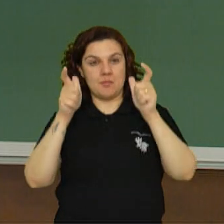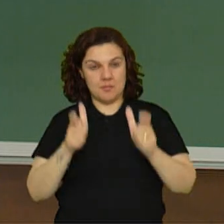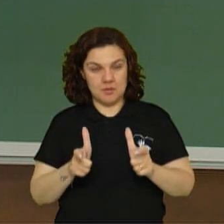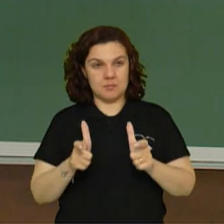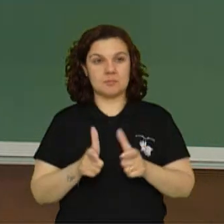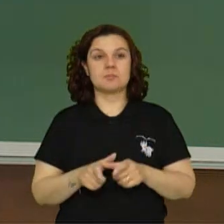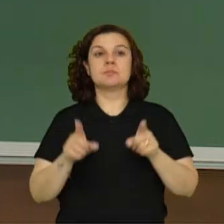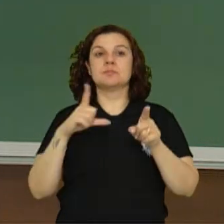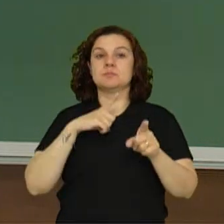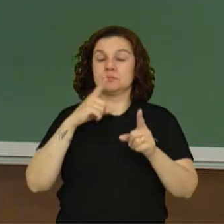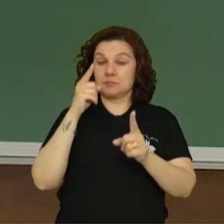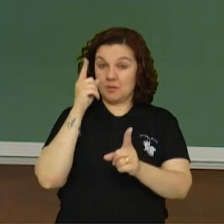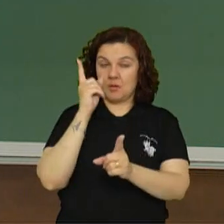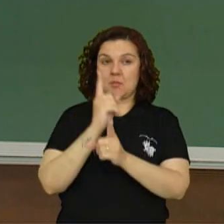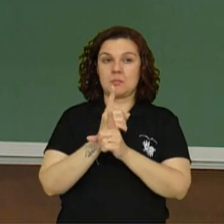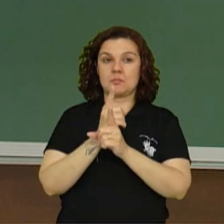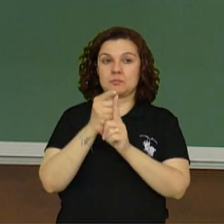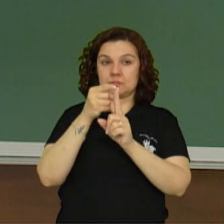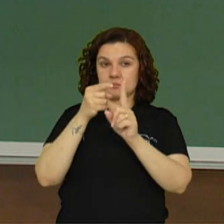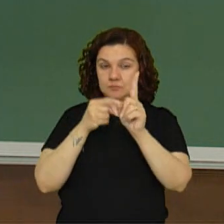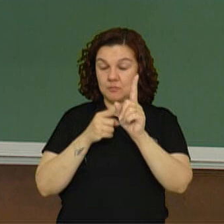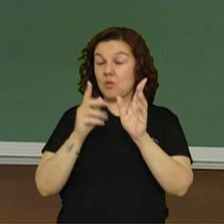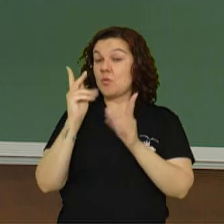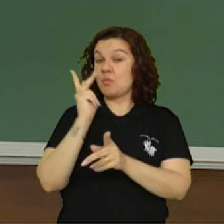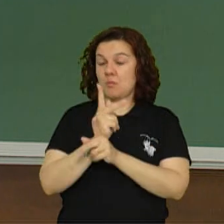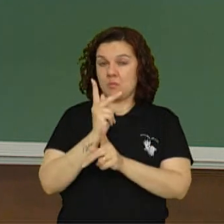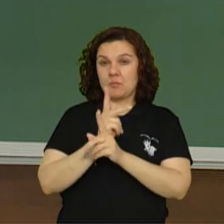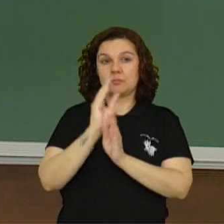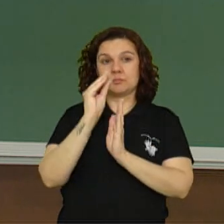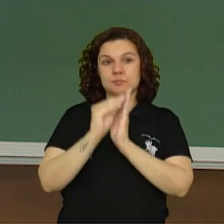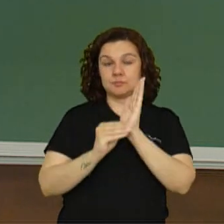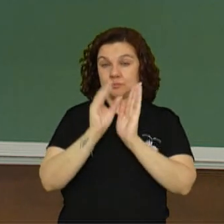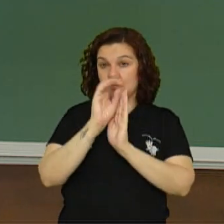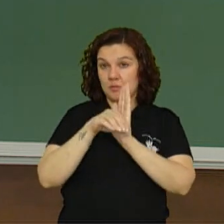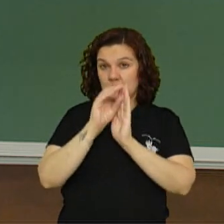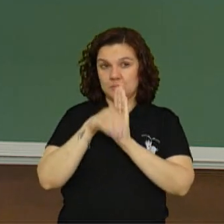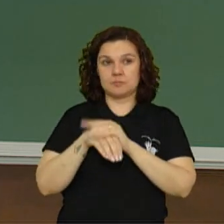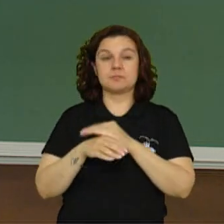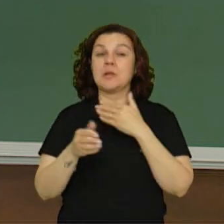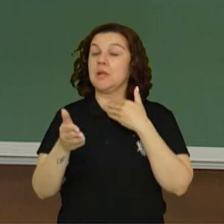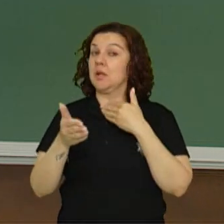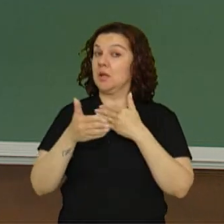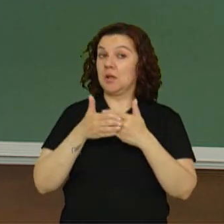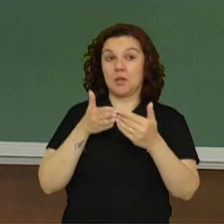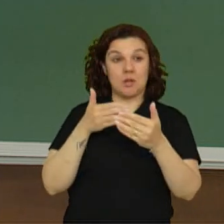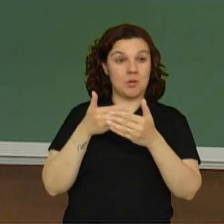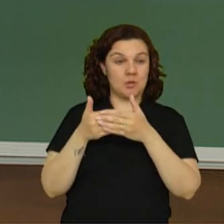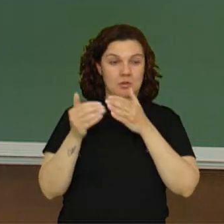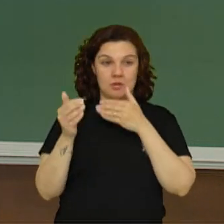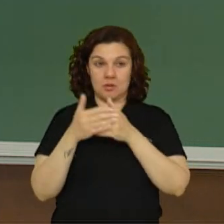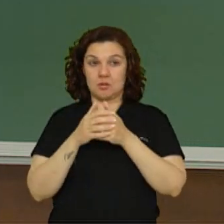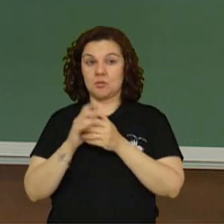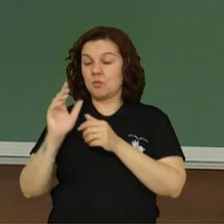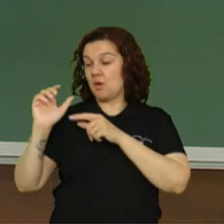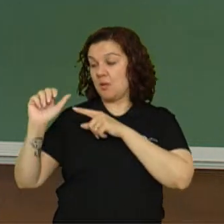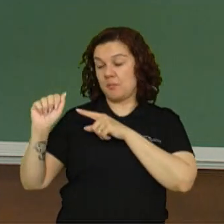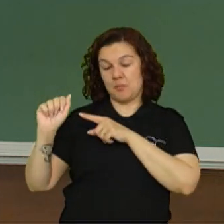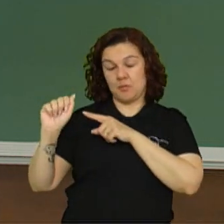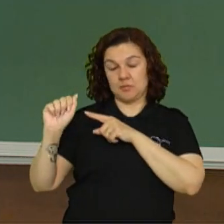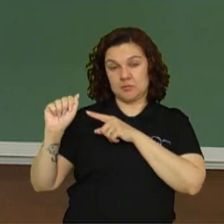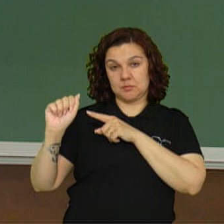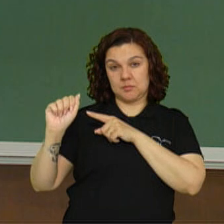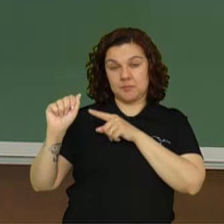têm a mesma função e eles têm o mesmo conceito, tá? Então, tanto o apótema do quadrado